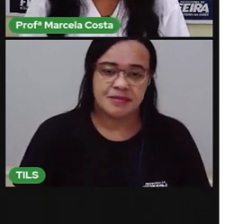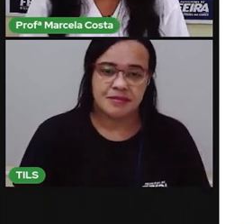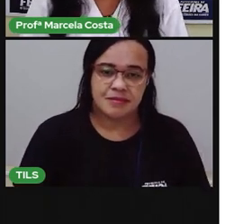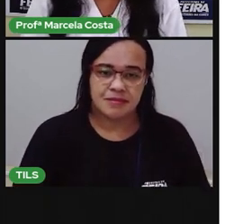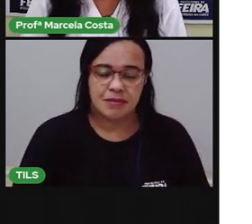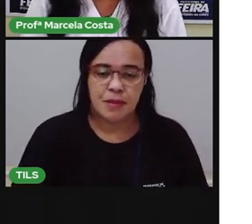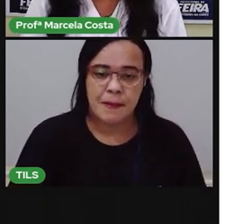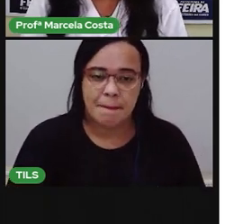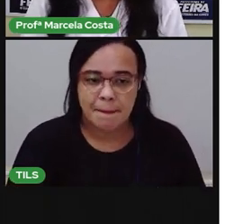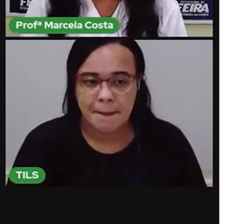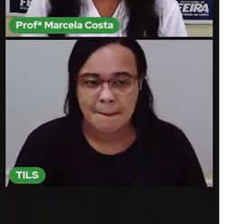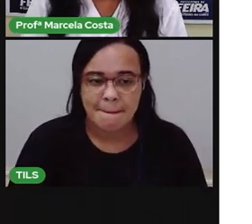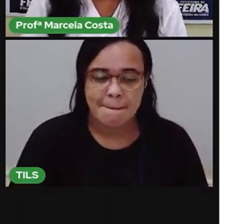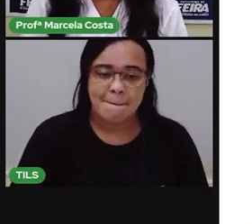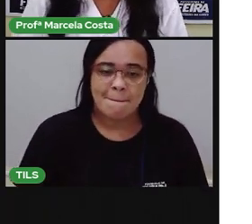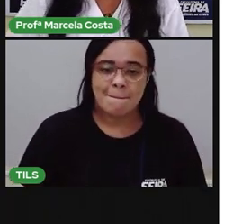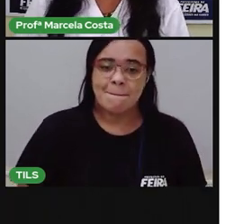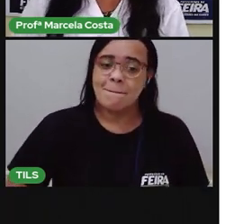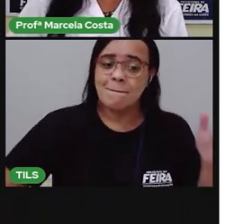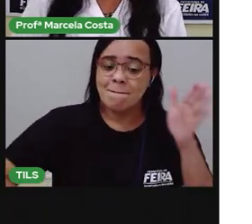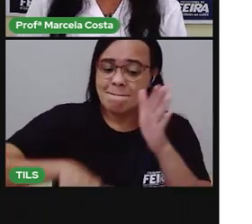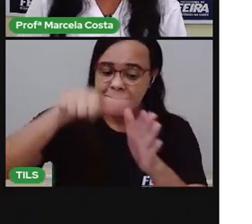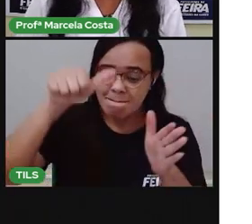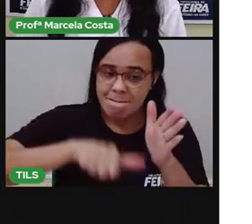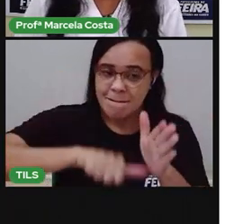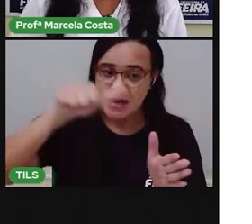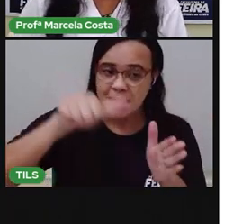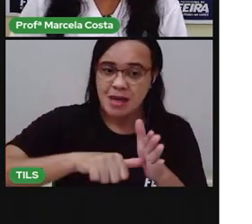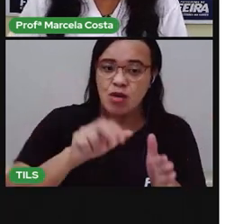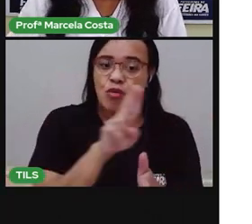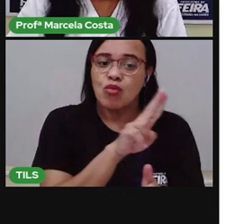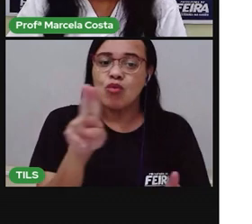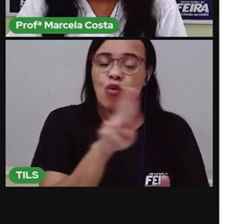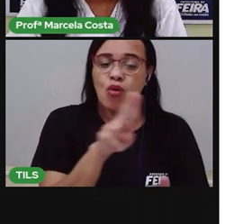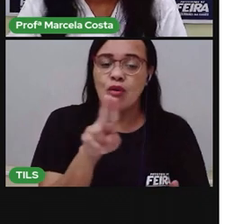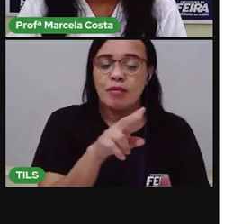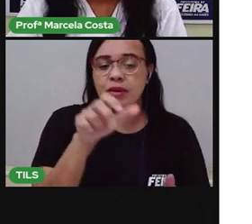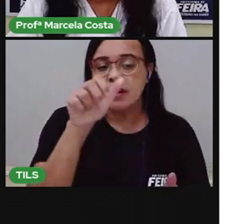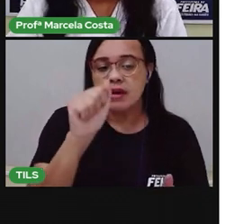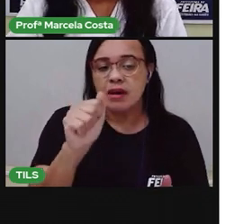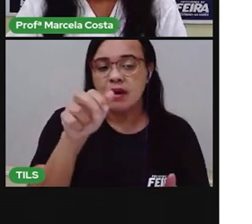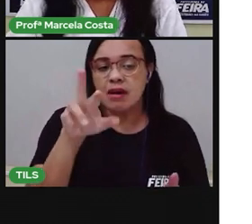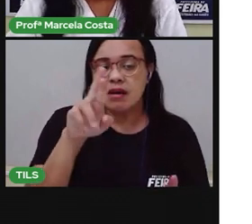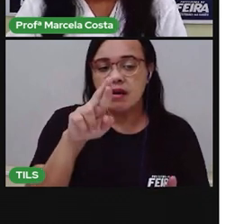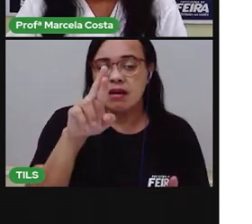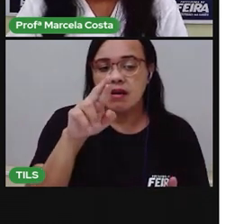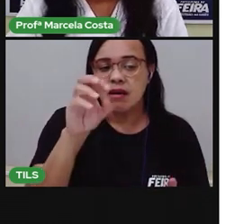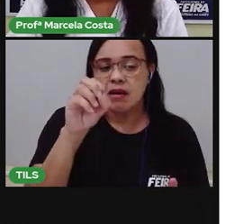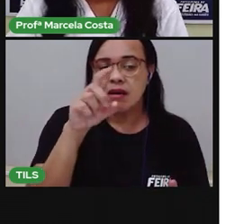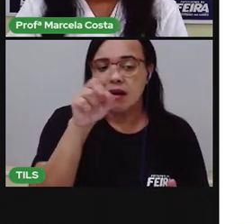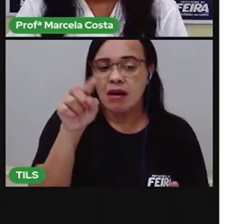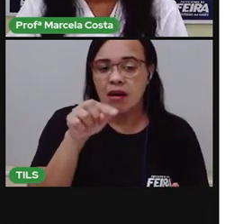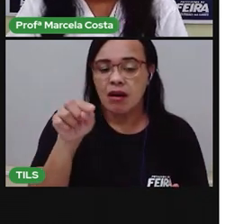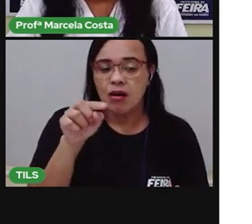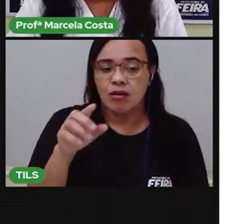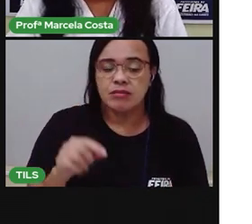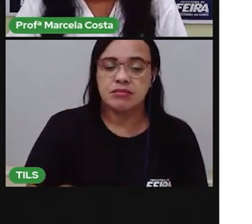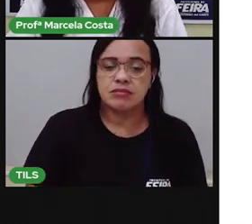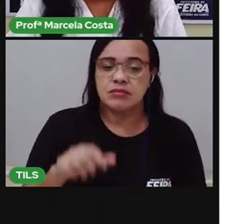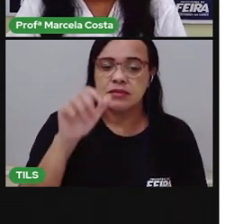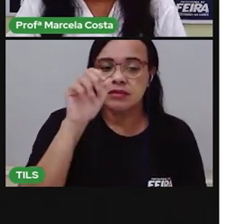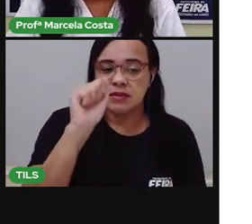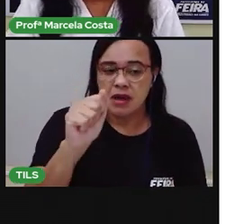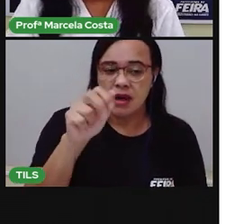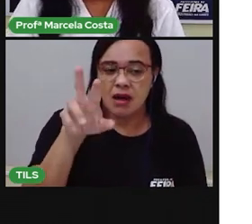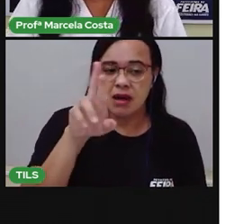Então, o primeiro alimento que a gente vai escrever o nome vai ser arroz. Ó,